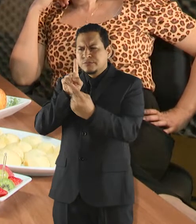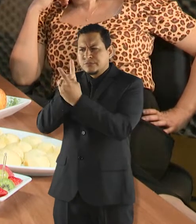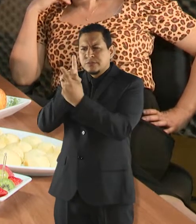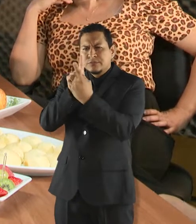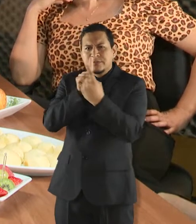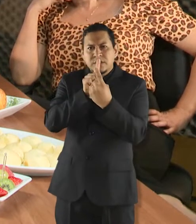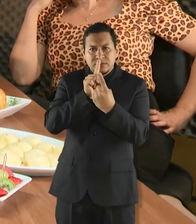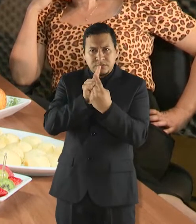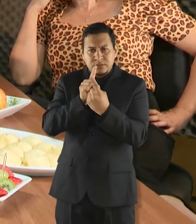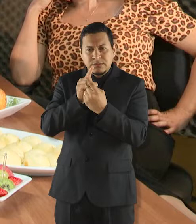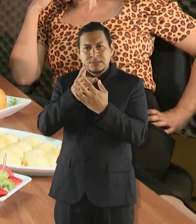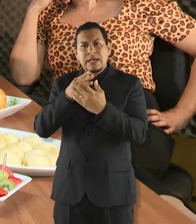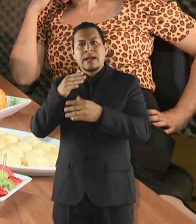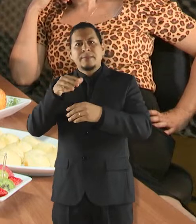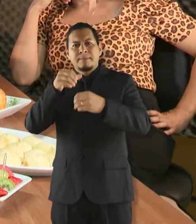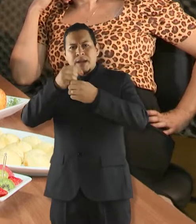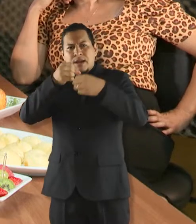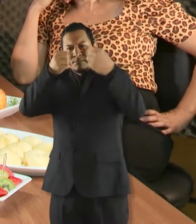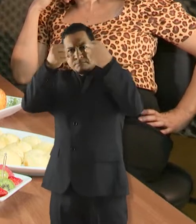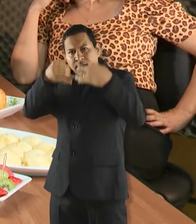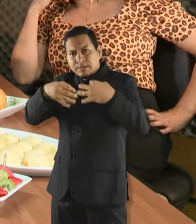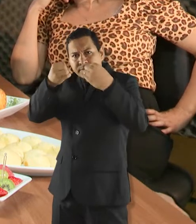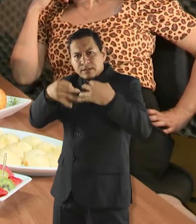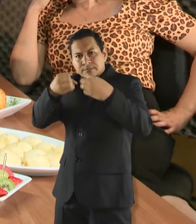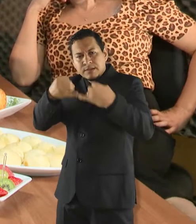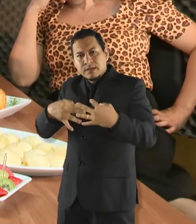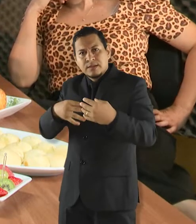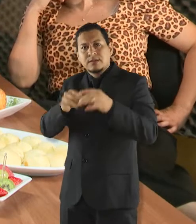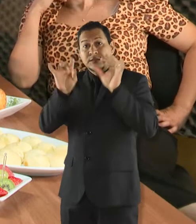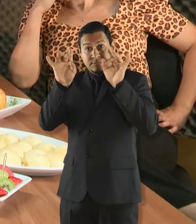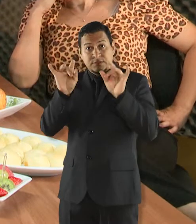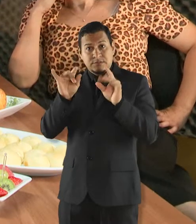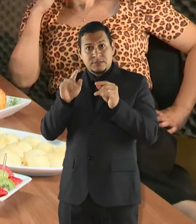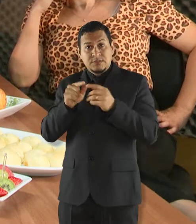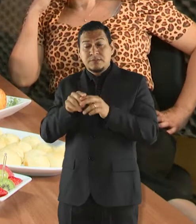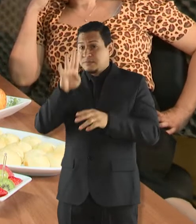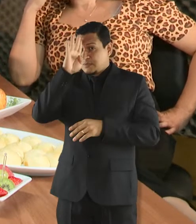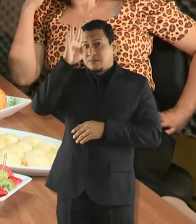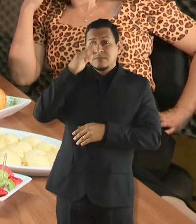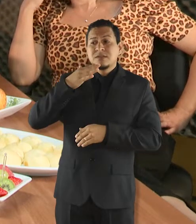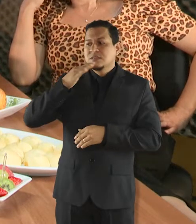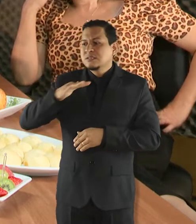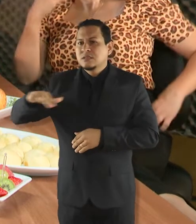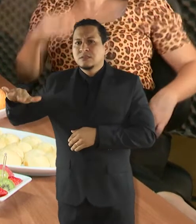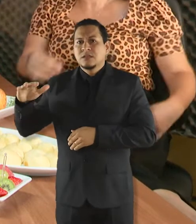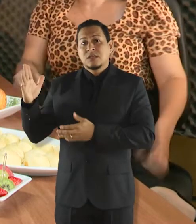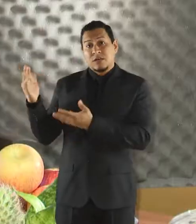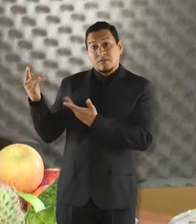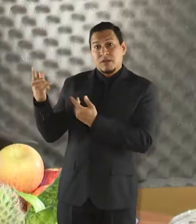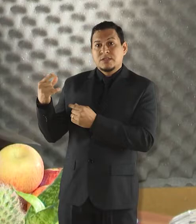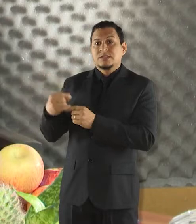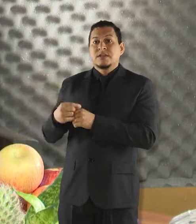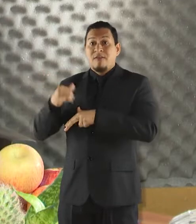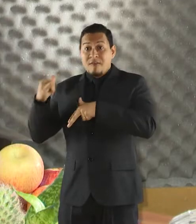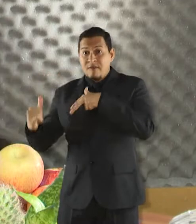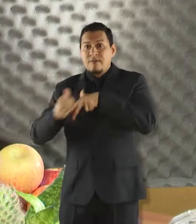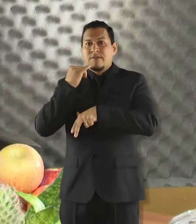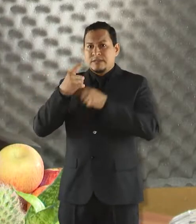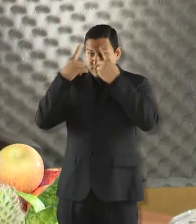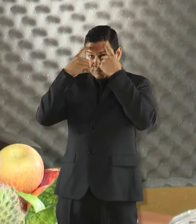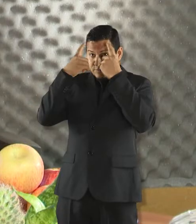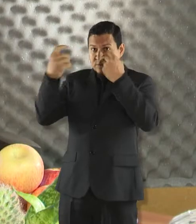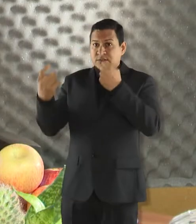escuta, o depoimento especial, né? Que é a escuta de crianças e adolescentes vítimas ou testemunhas de